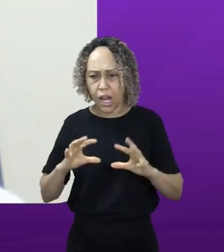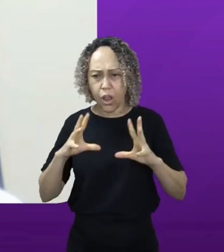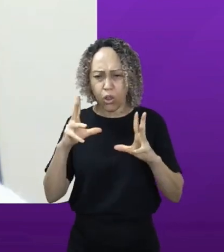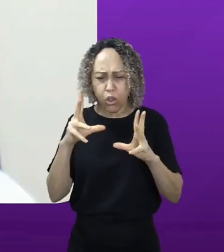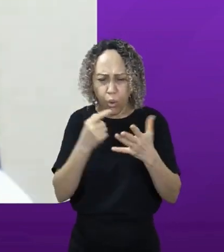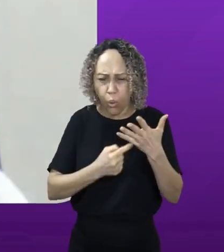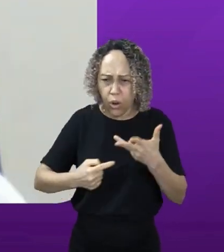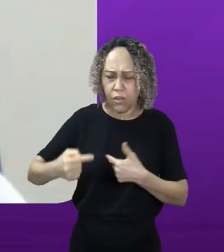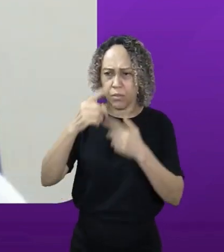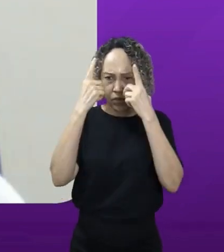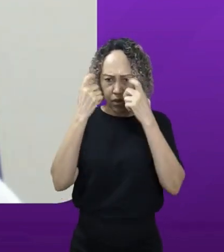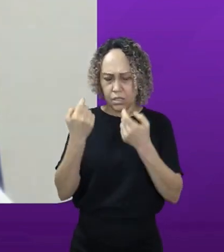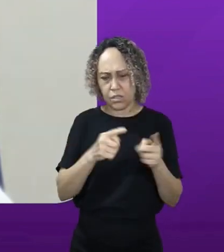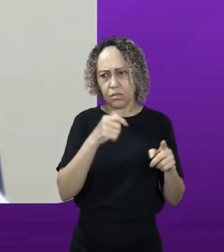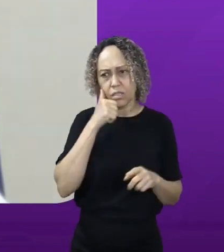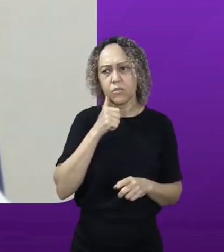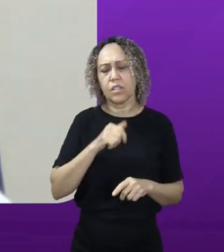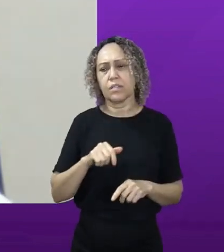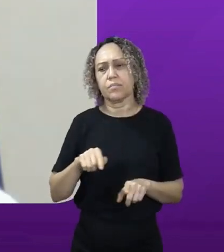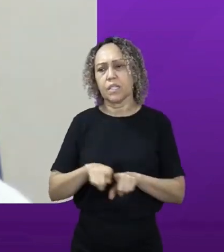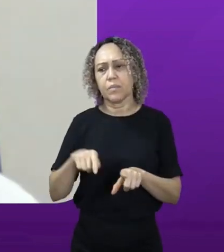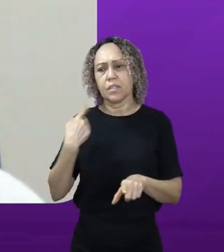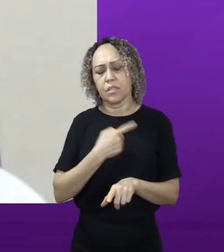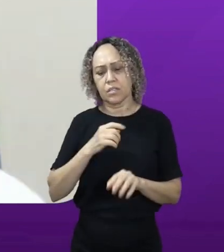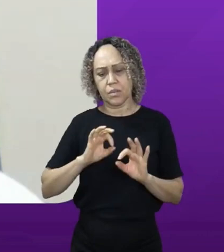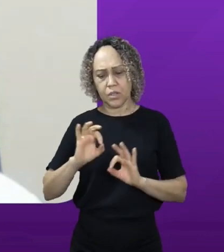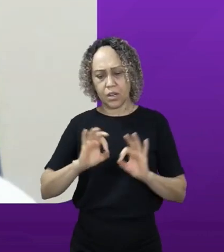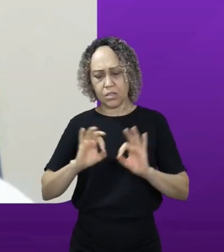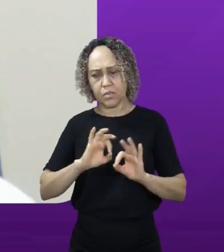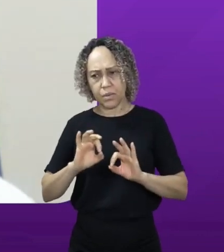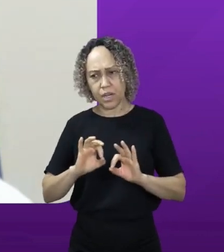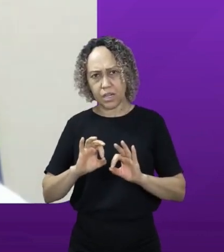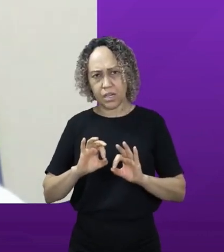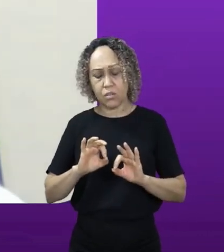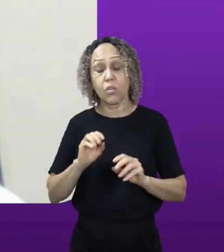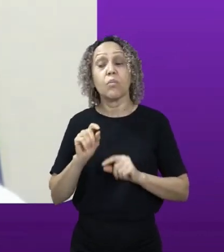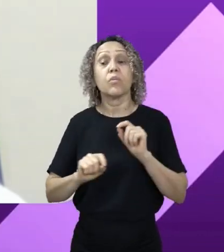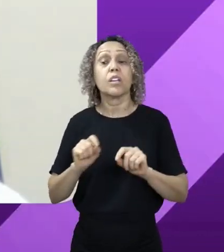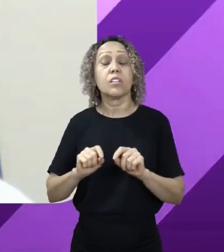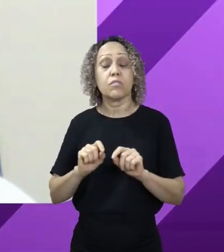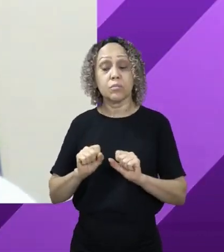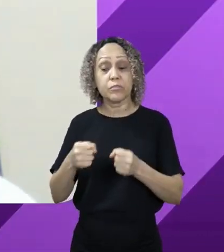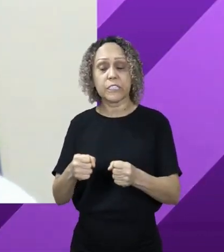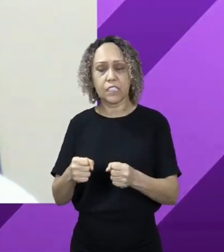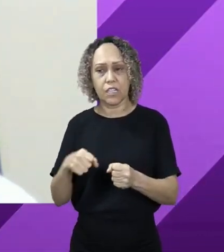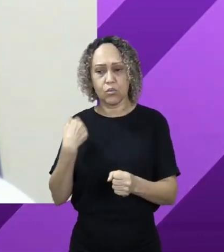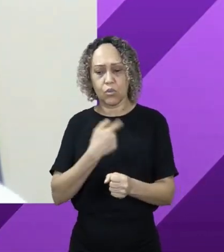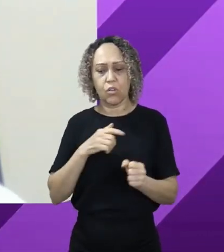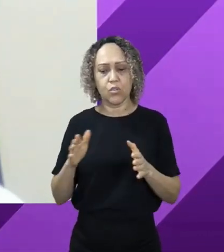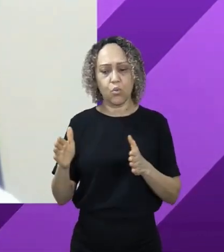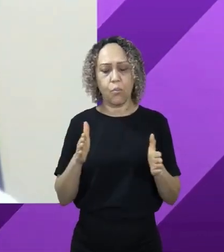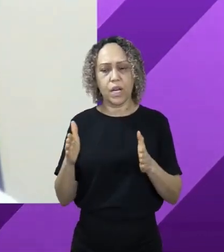né? E já nos preparando também para o que nós vamos enfrentar aqui no nosso mandato, né? É uma cidade